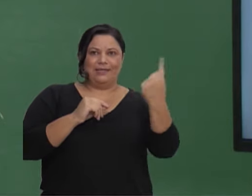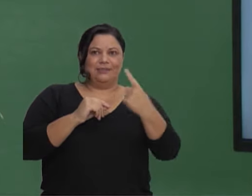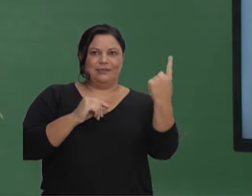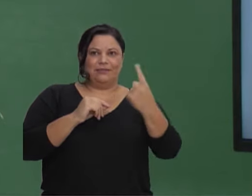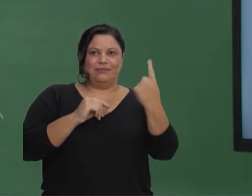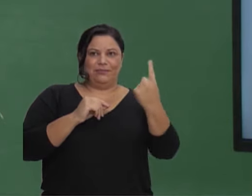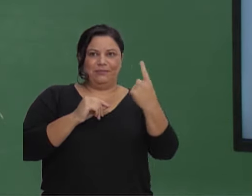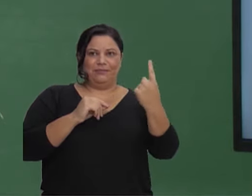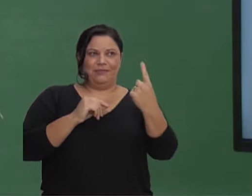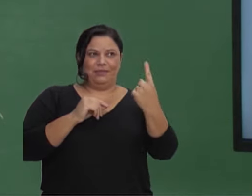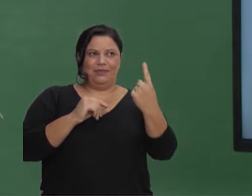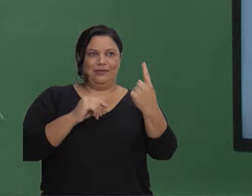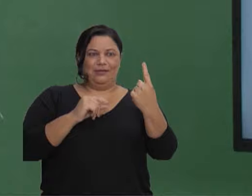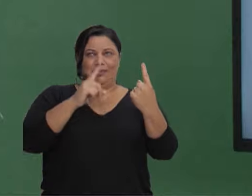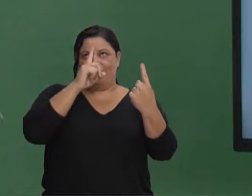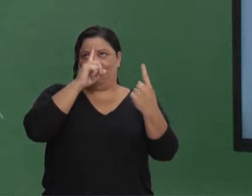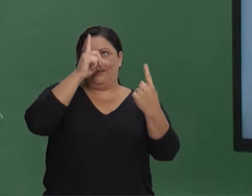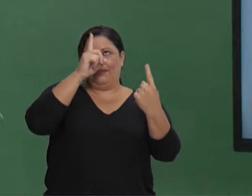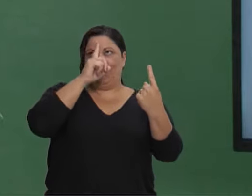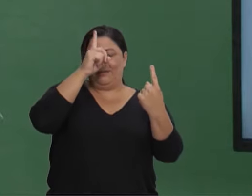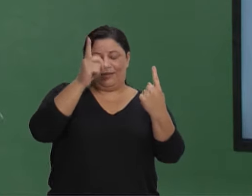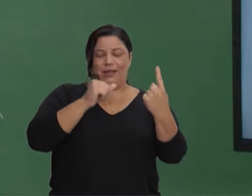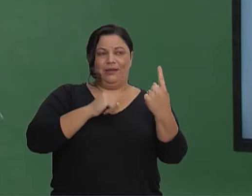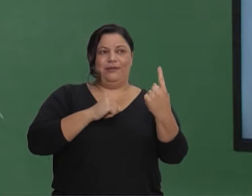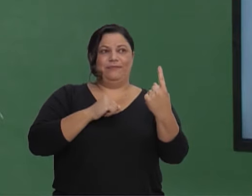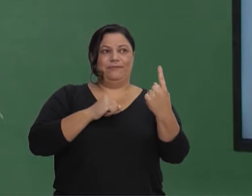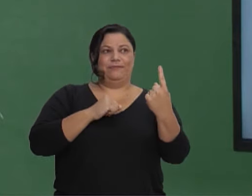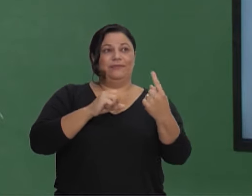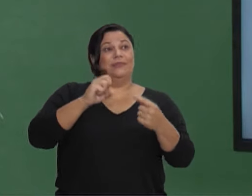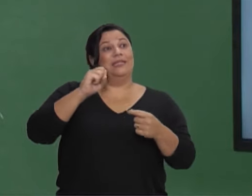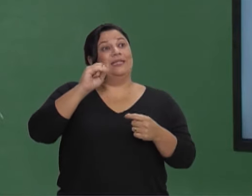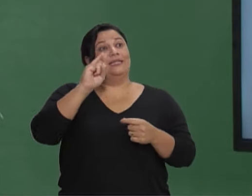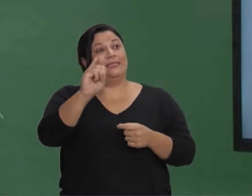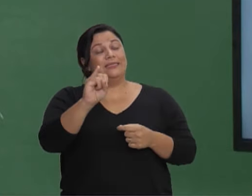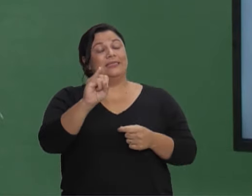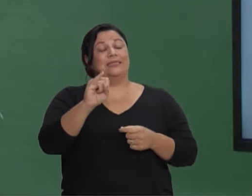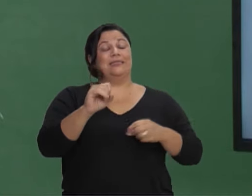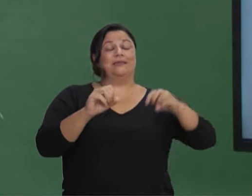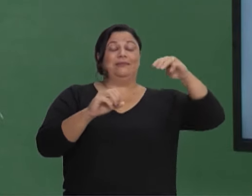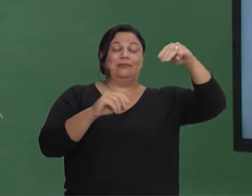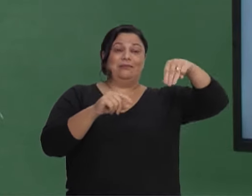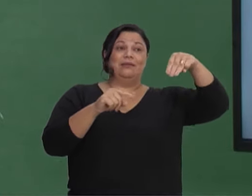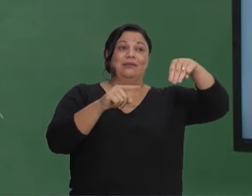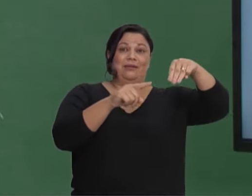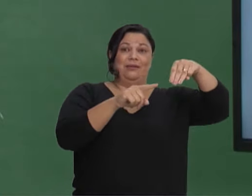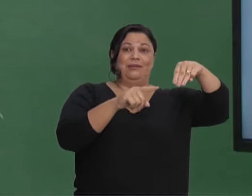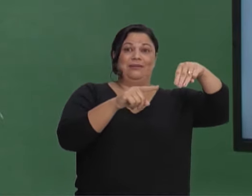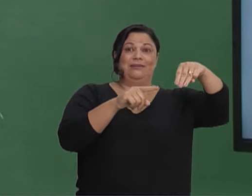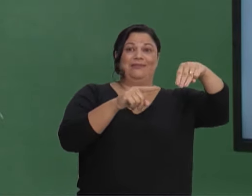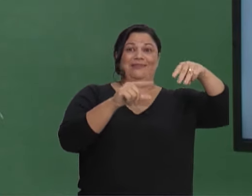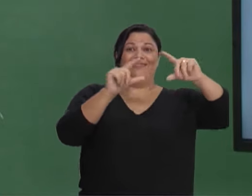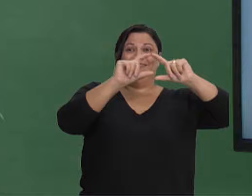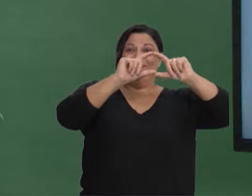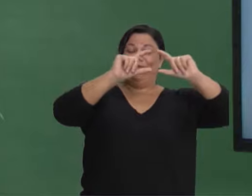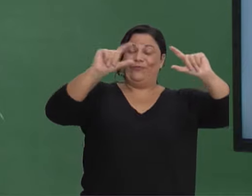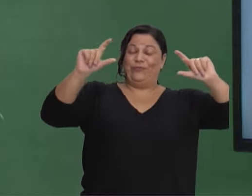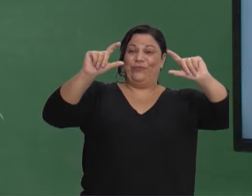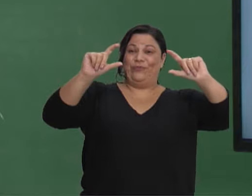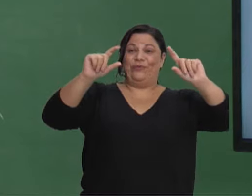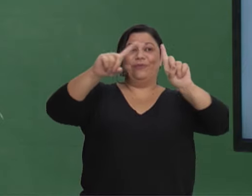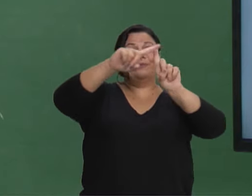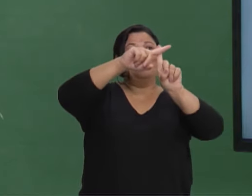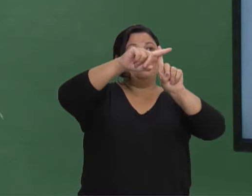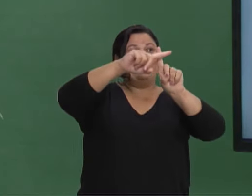hipótese, né? Se m for, se meu módulo aqui, se o resultado disso tudo aqui for positivo.